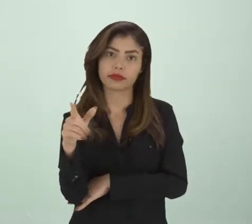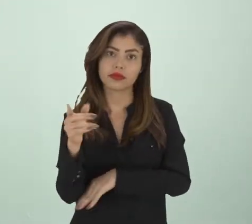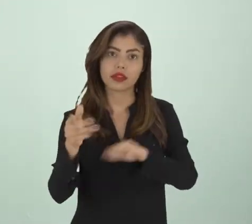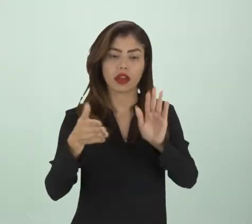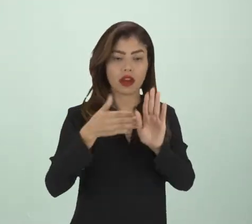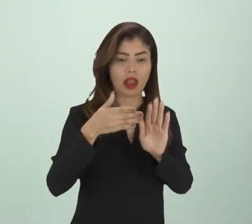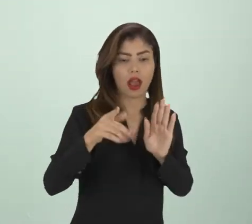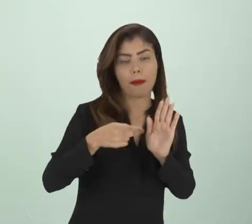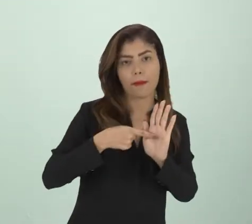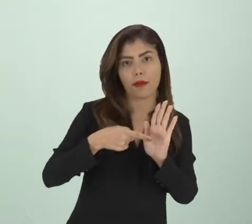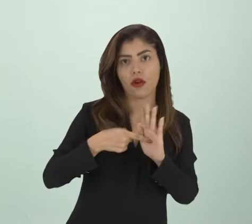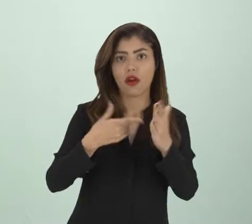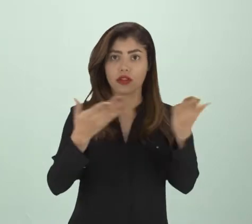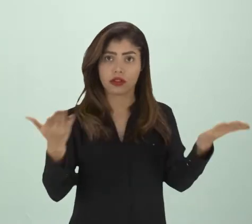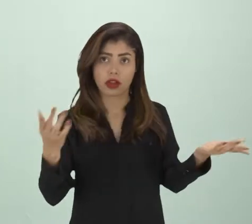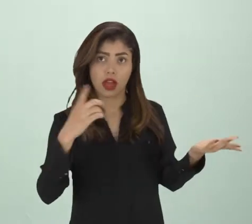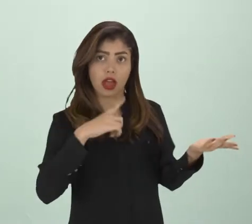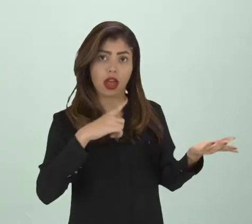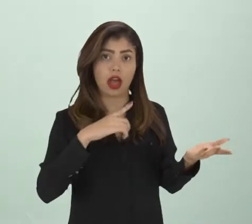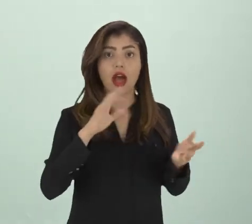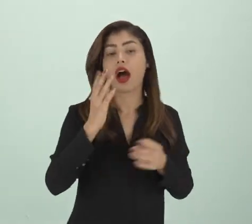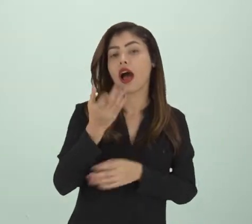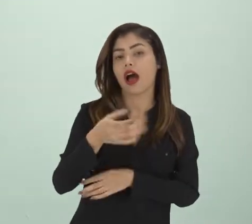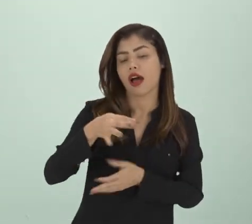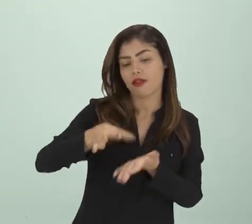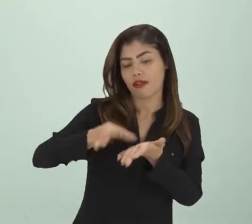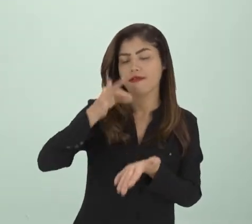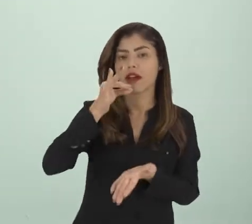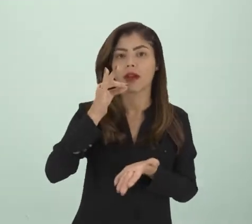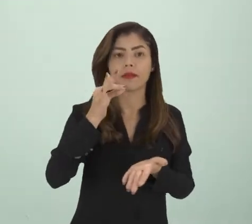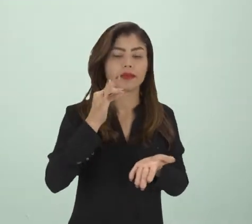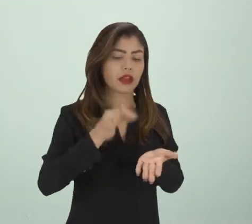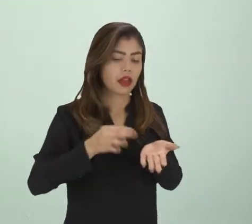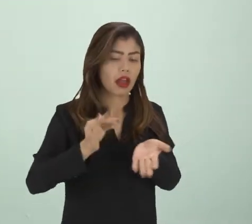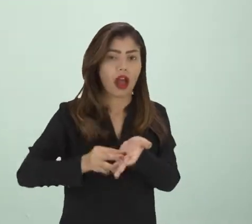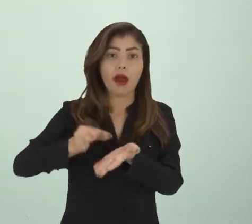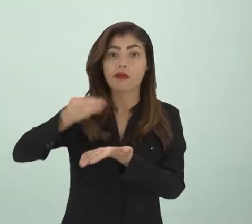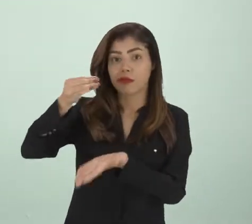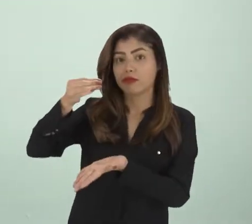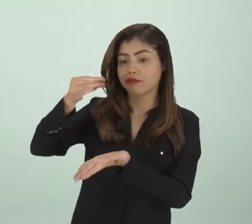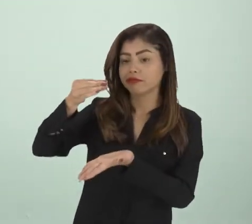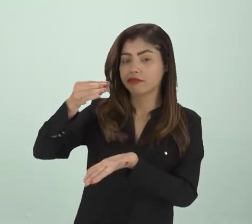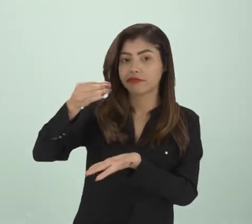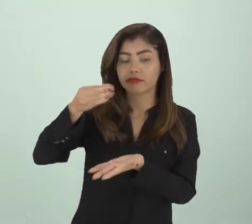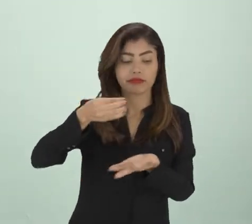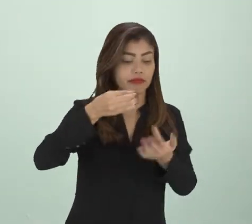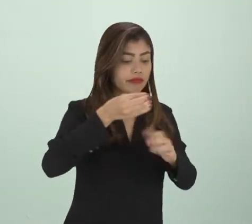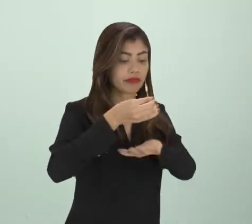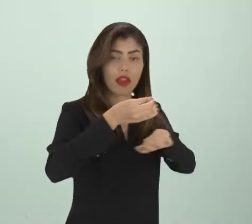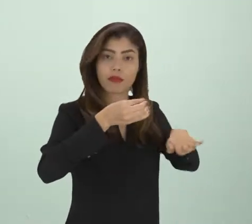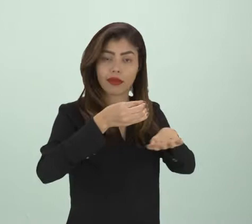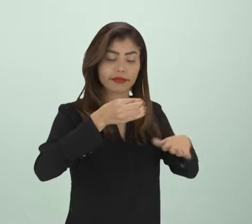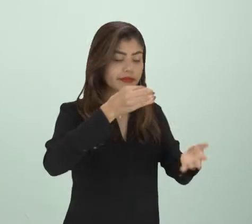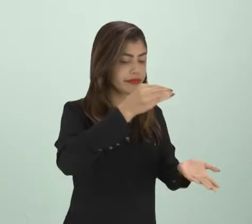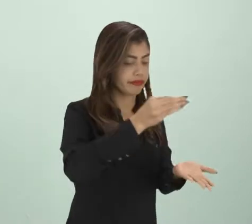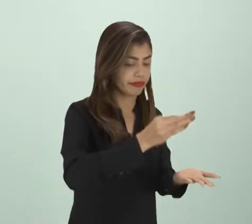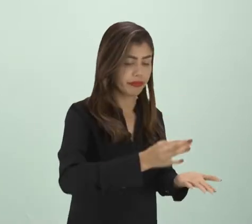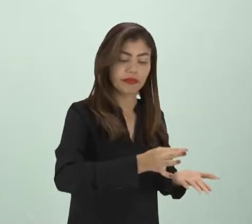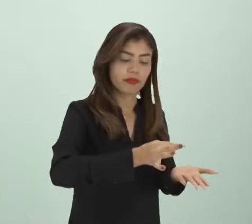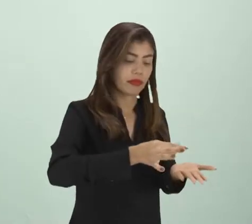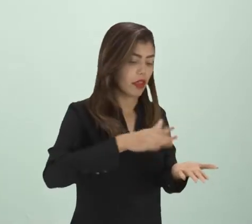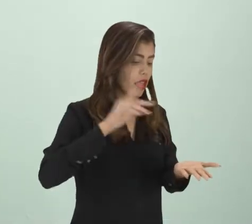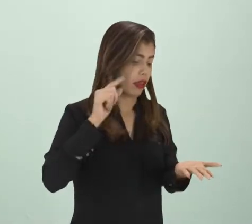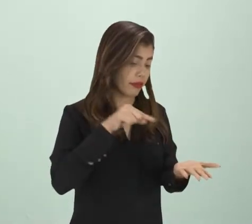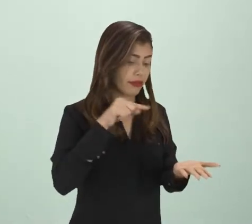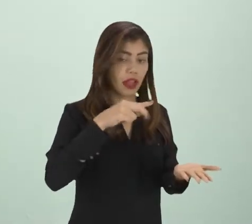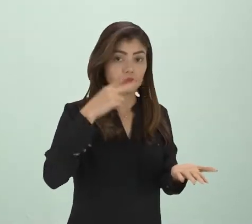a presença do calor latente. E o café esfriando na xícara? Pega aí uma xícara com café, coloca sobre a mesa e com o passar do